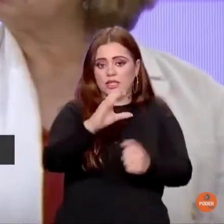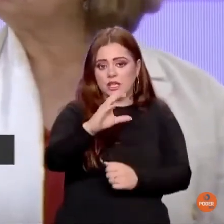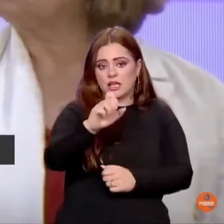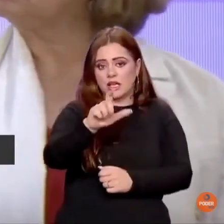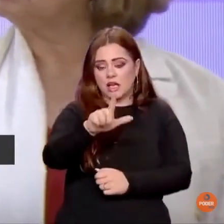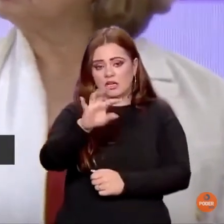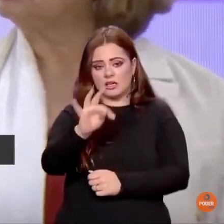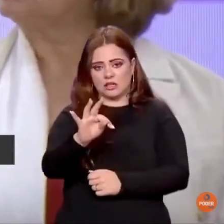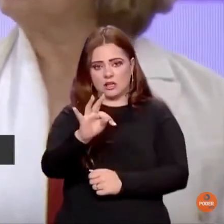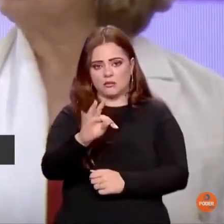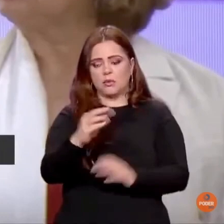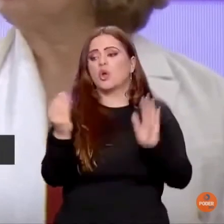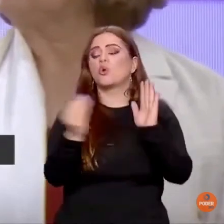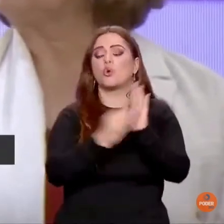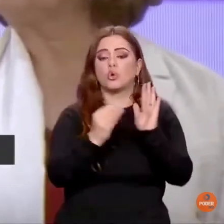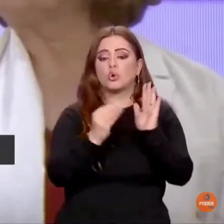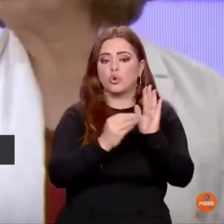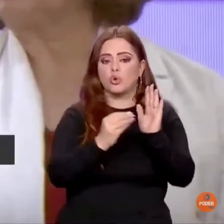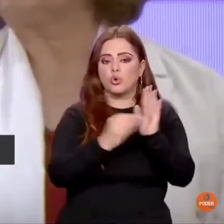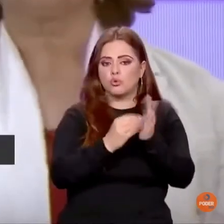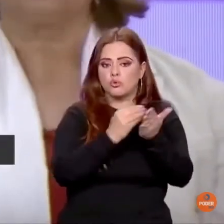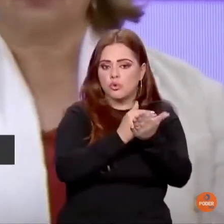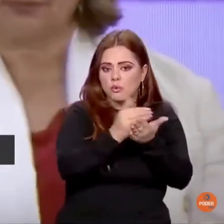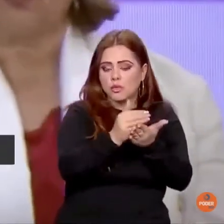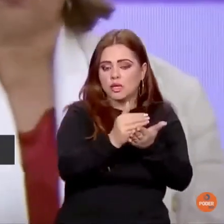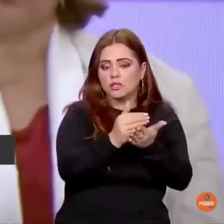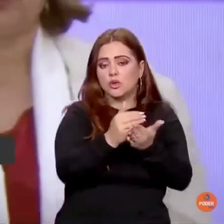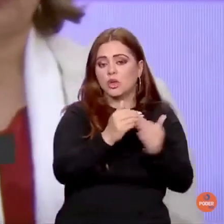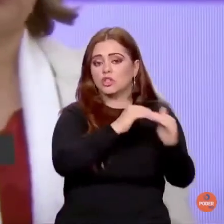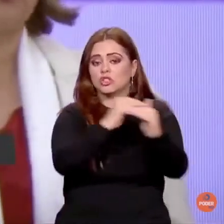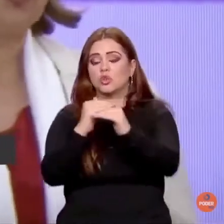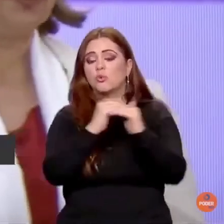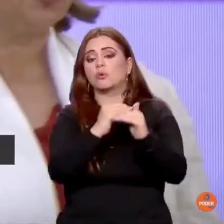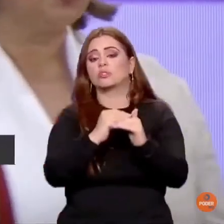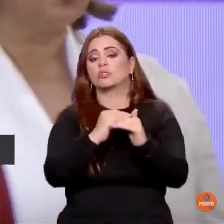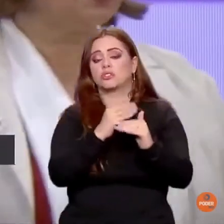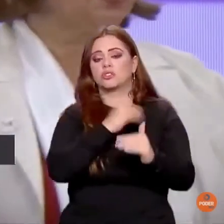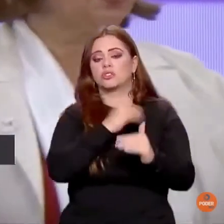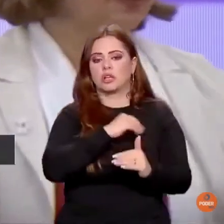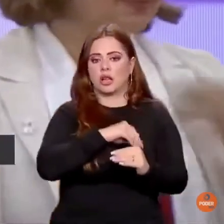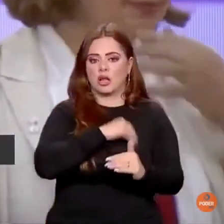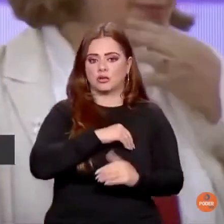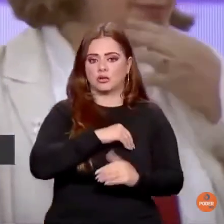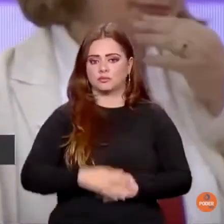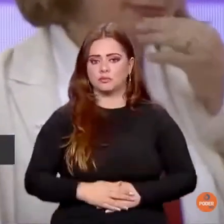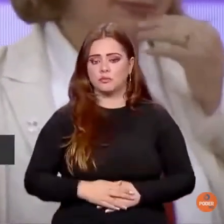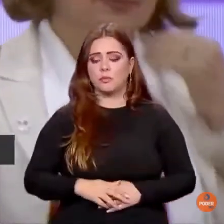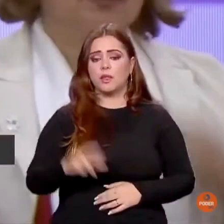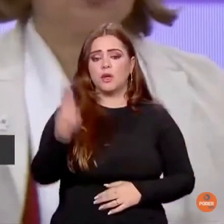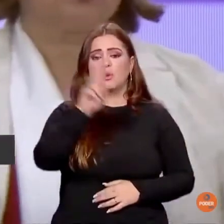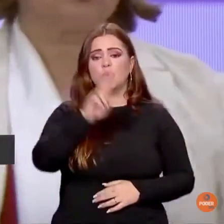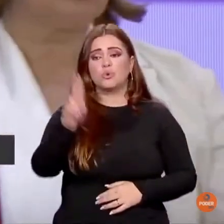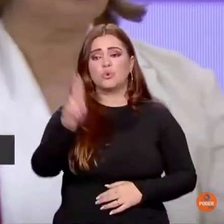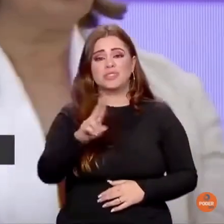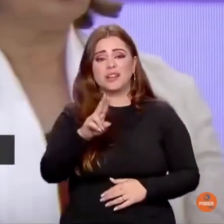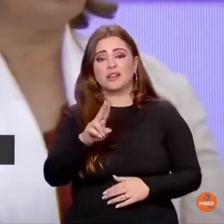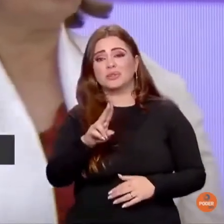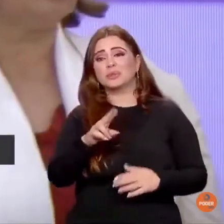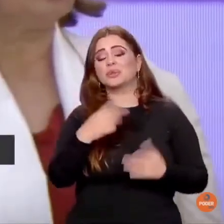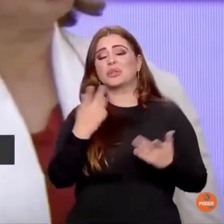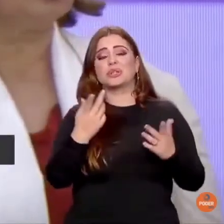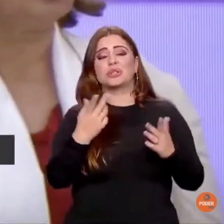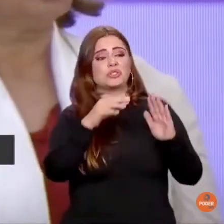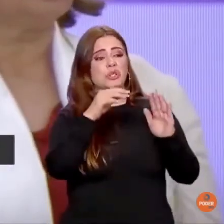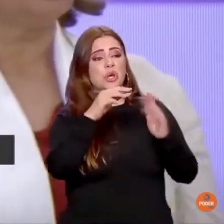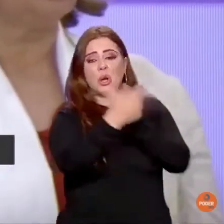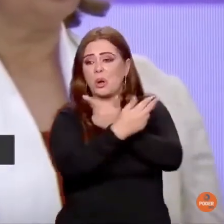Ele já colocou o princípio da igualdade salarial, vem se usando de pretexto, de subterfúgio jurídico,